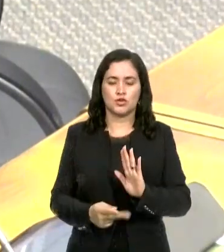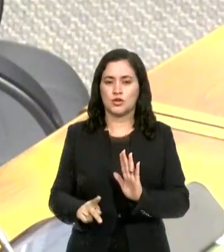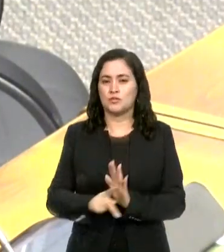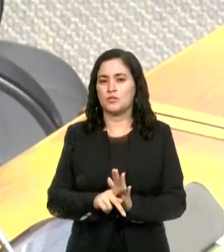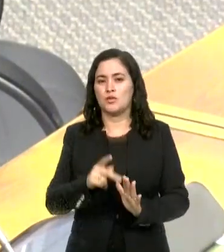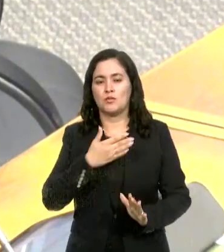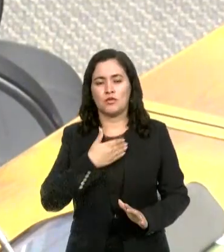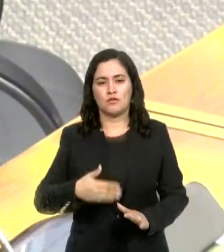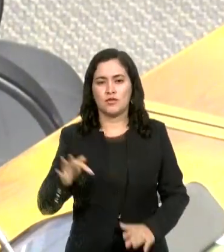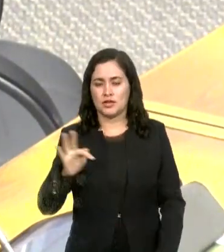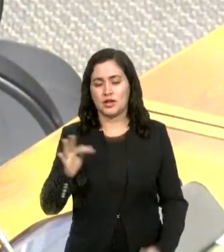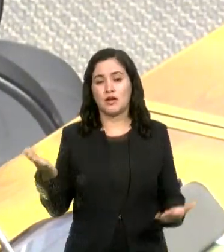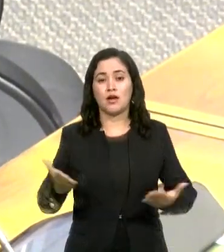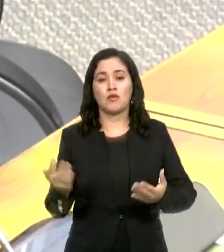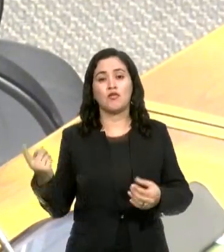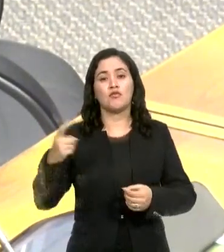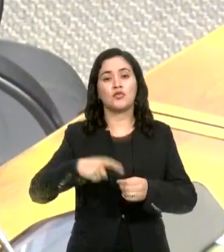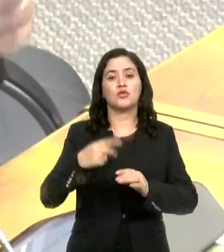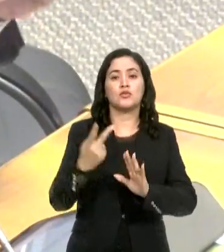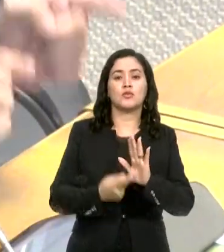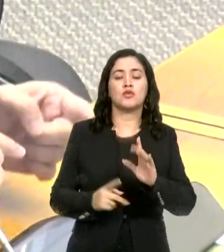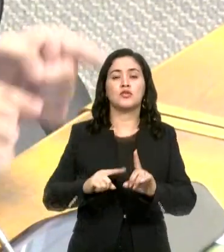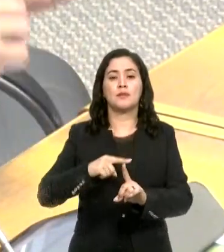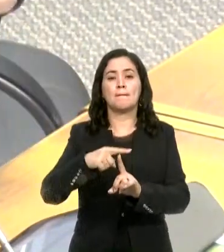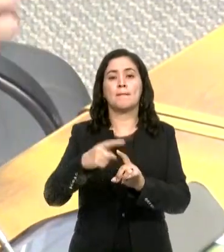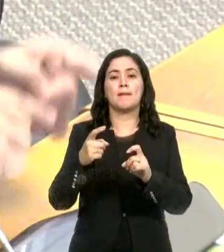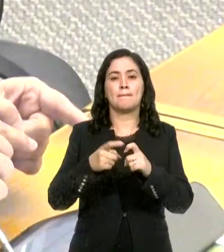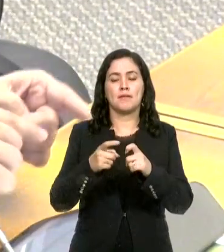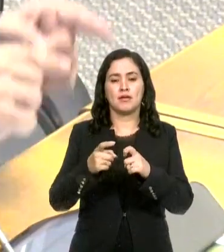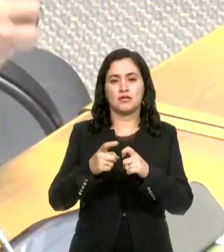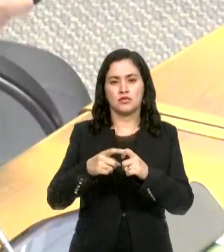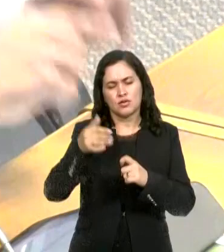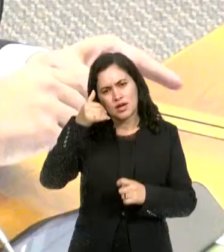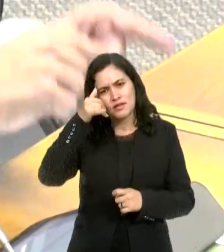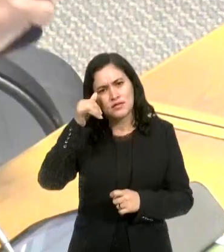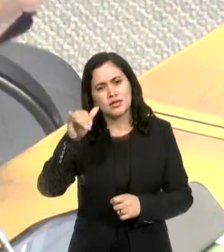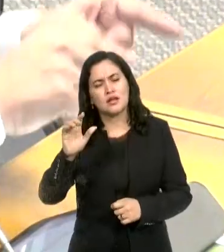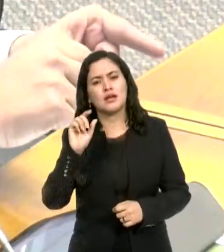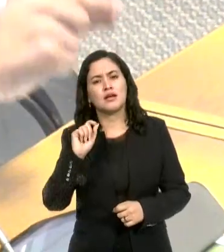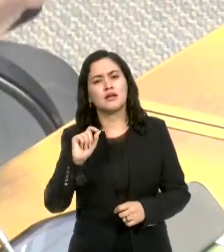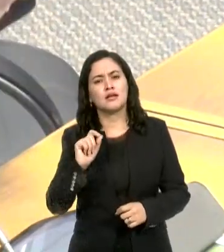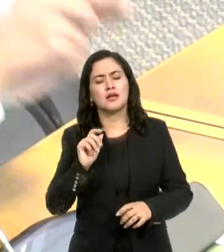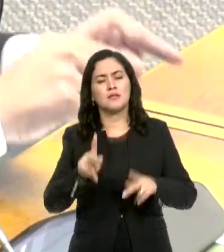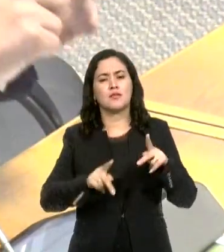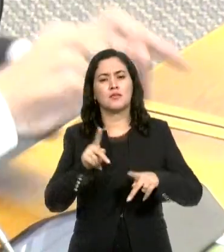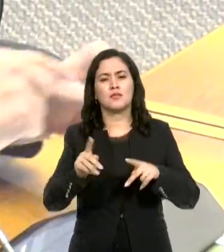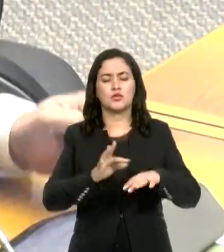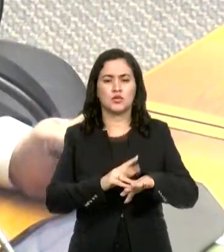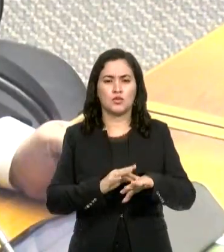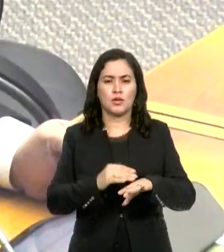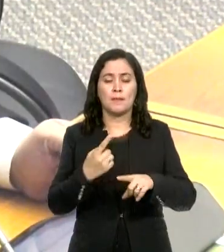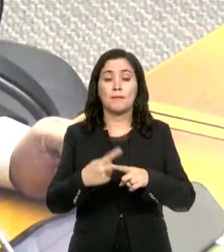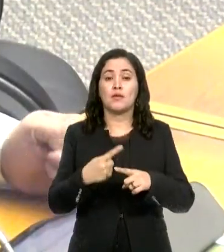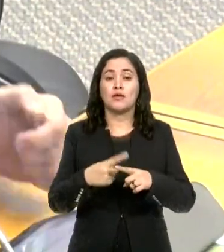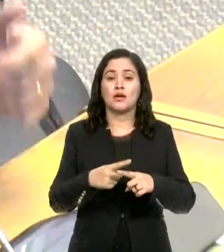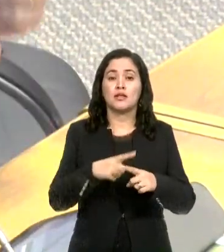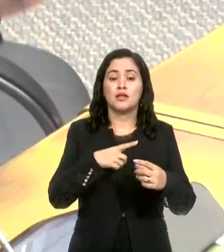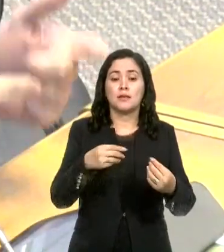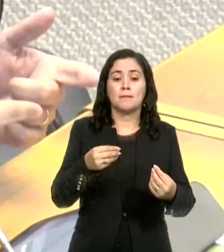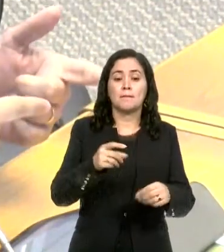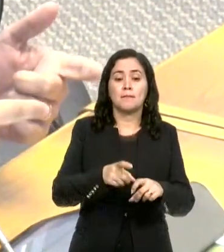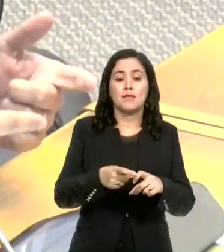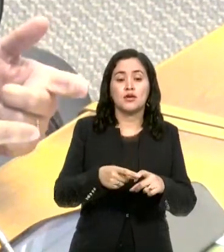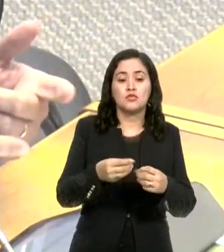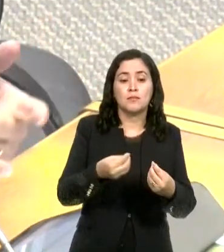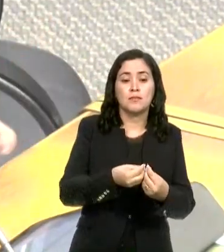primária, evitando que o povo brasileiro adoeça, porque vai ter médico na ponta, médico lá na base, lá médico perto da população. O